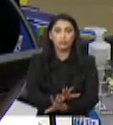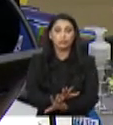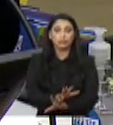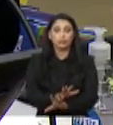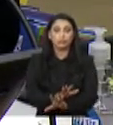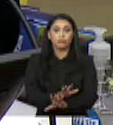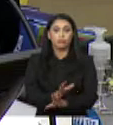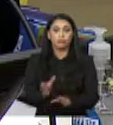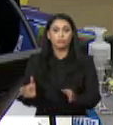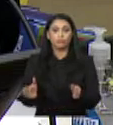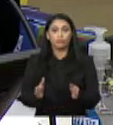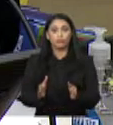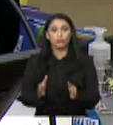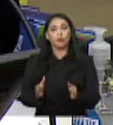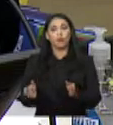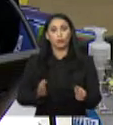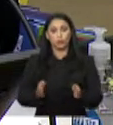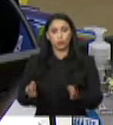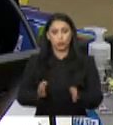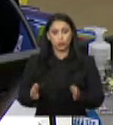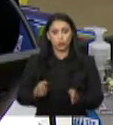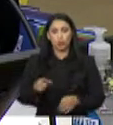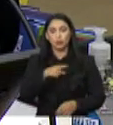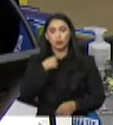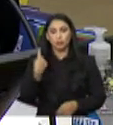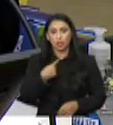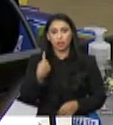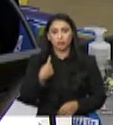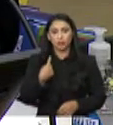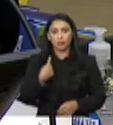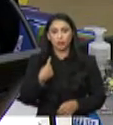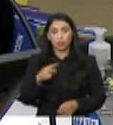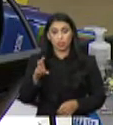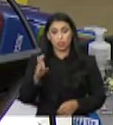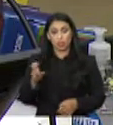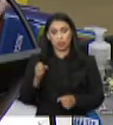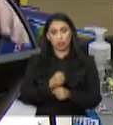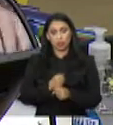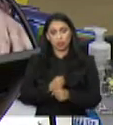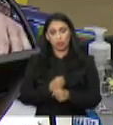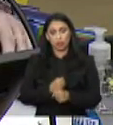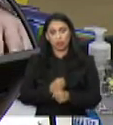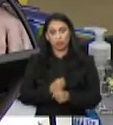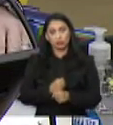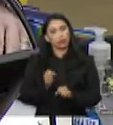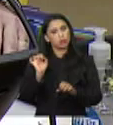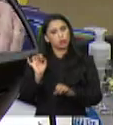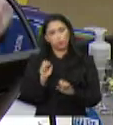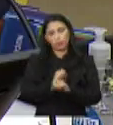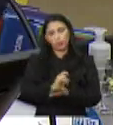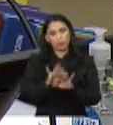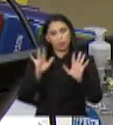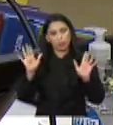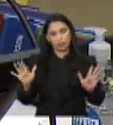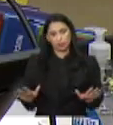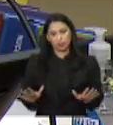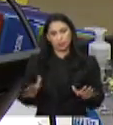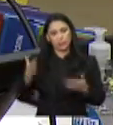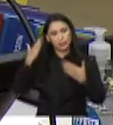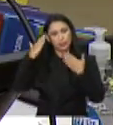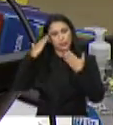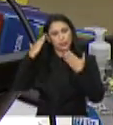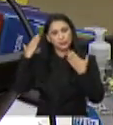o lapso da prescrição com a consumação no tempo de 5 horas é como eu queria esclarecer